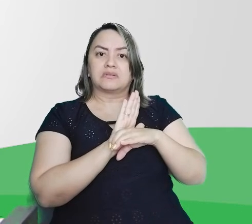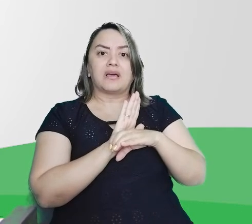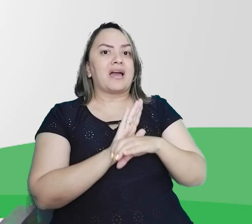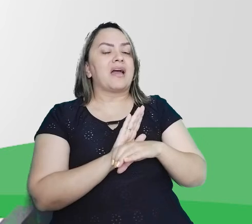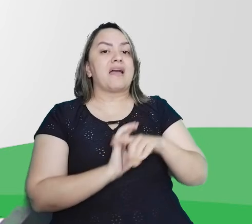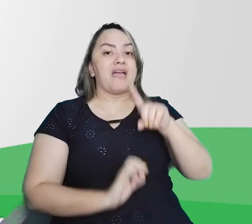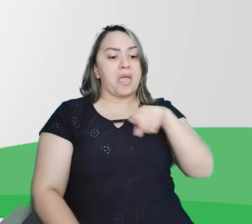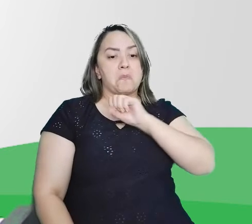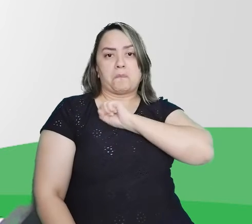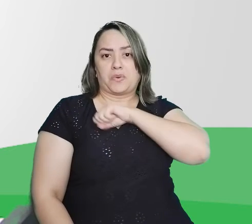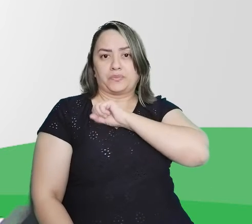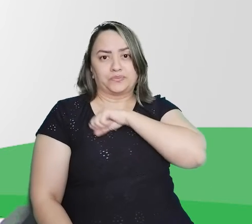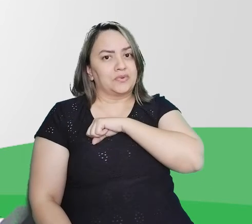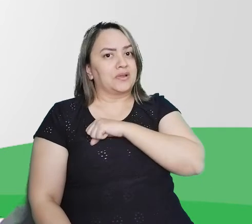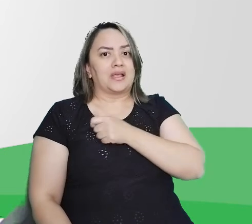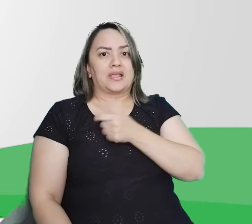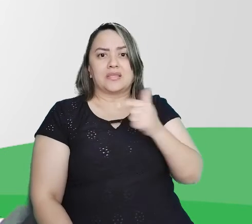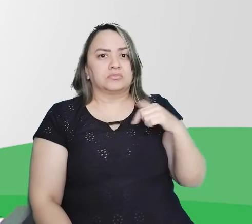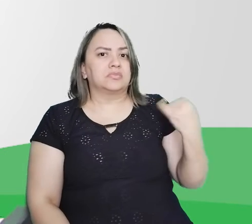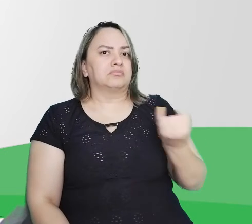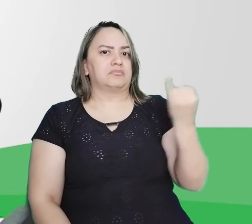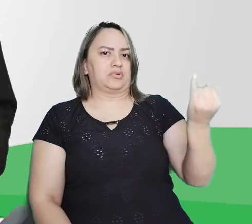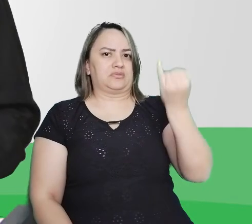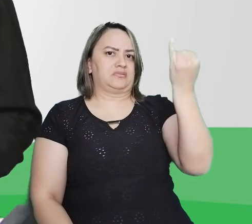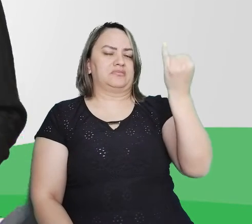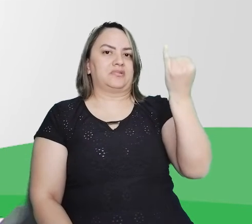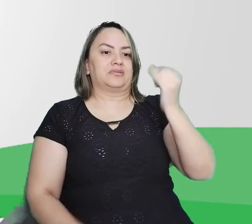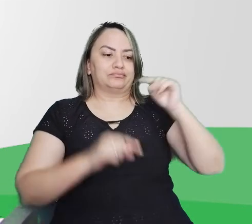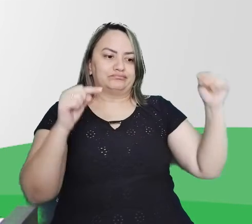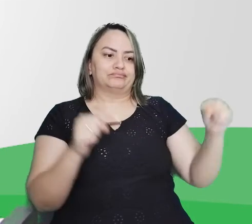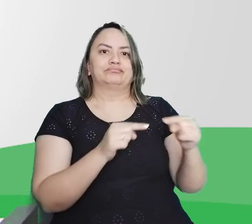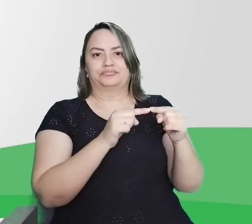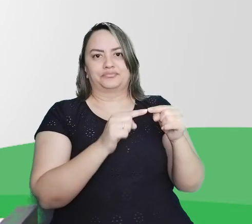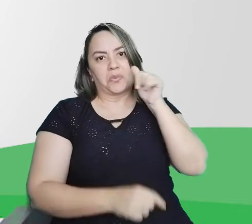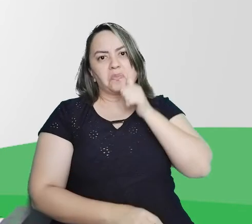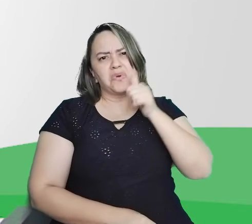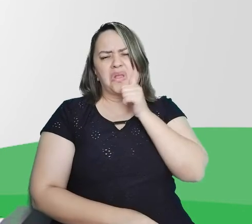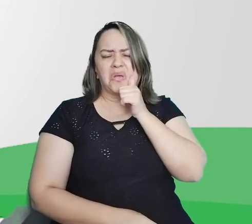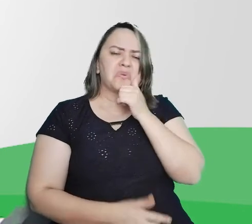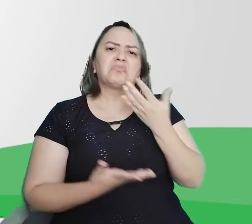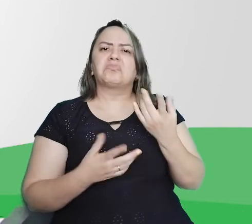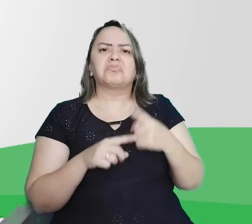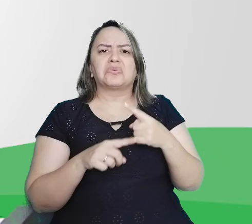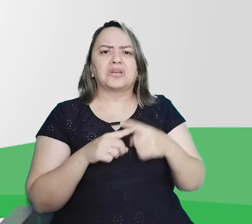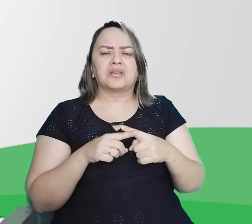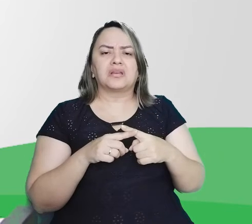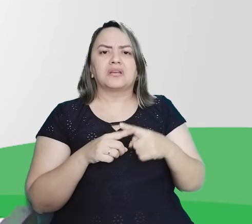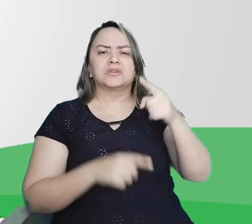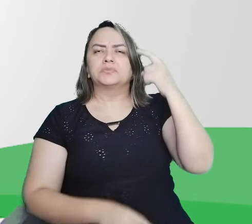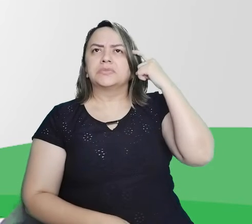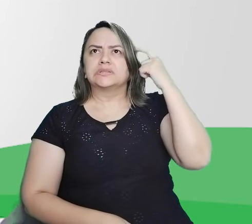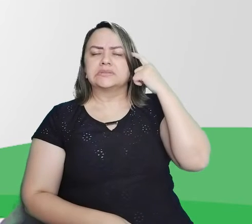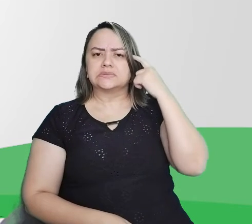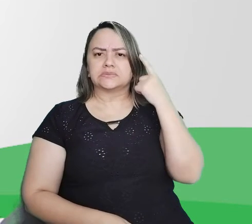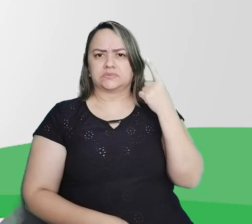E adivinhem, continuou sendo associada às mulheres. O que uma coisa tem a ver com a outra? Imagino que vocês devam estar